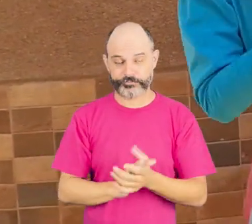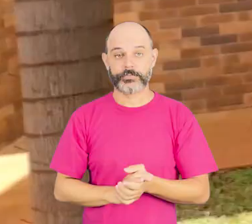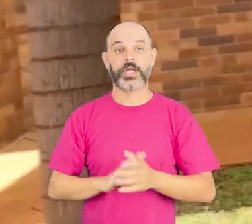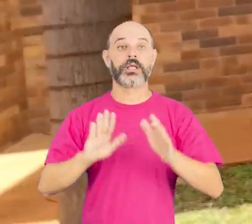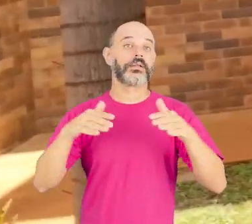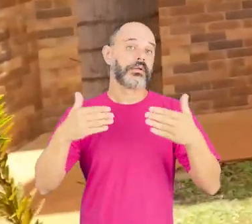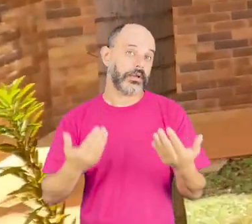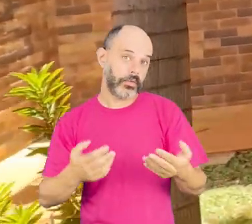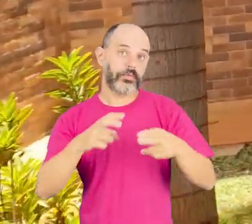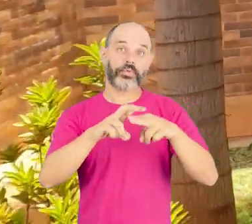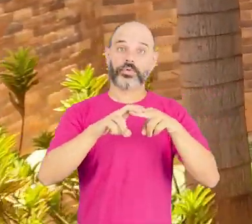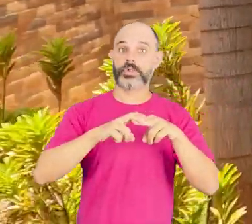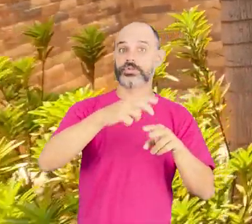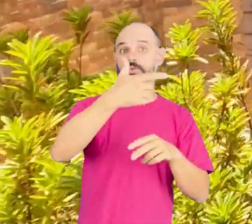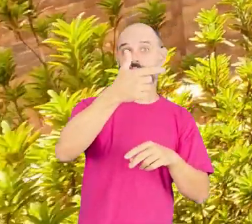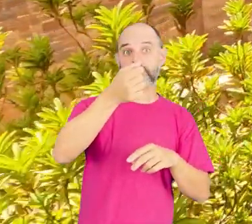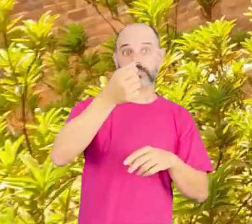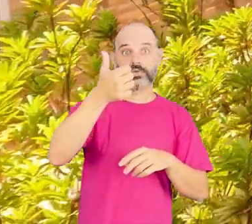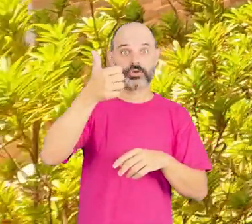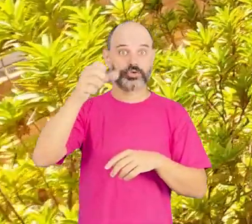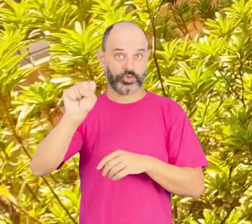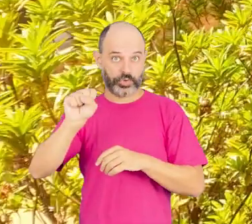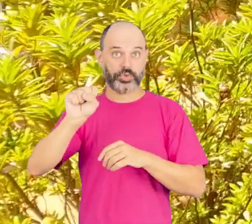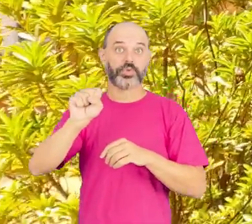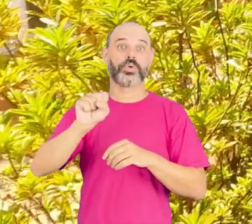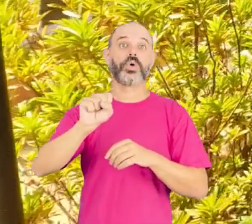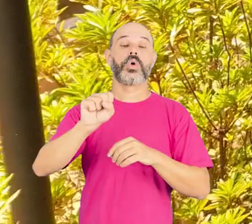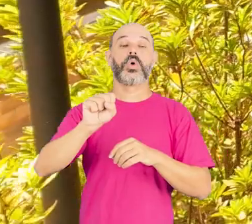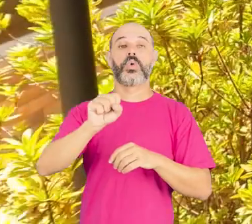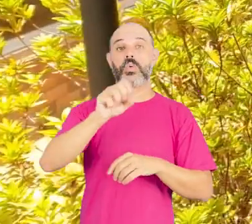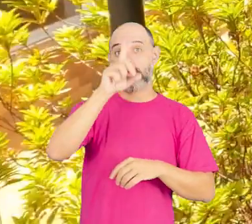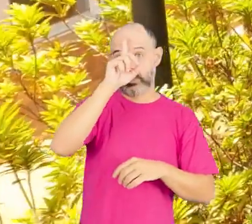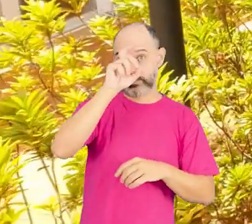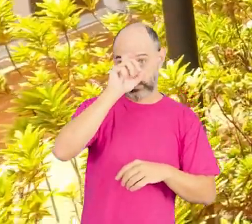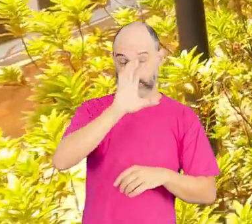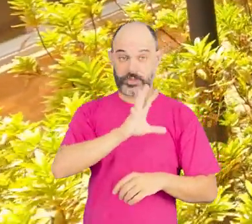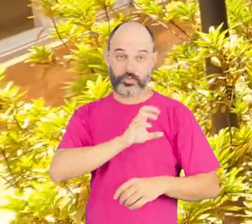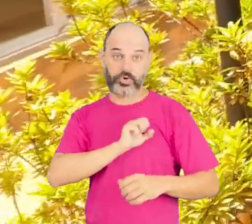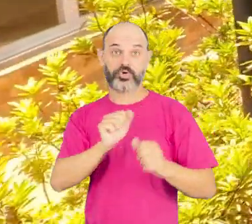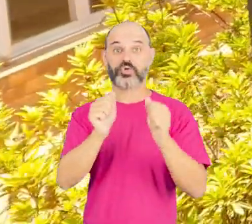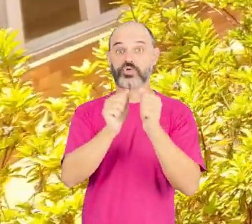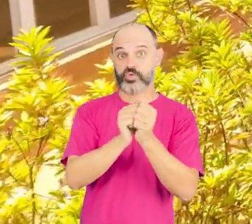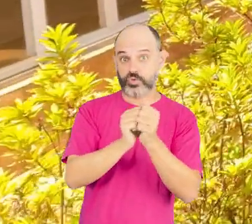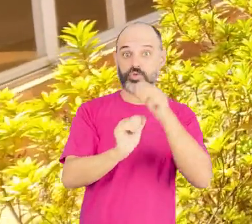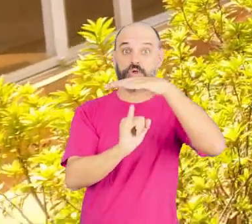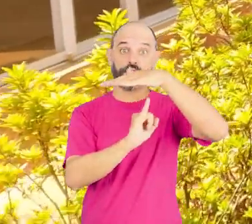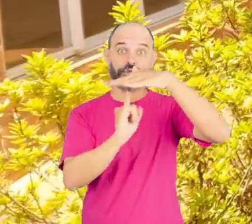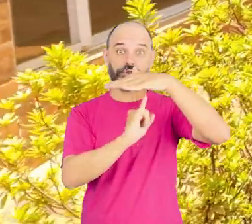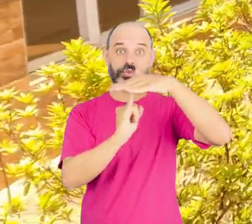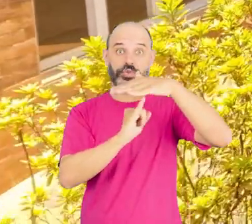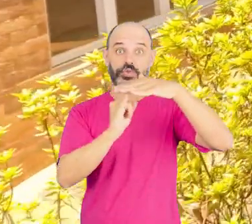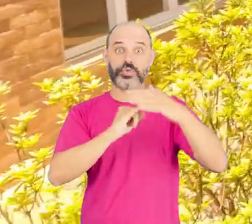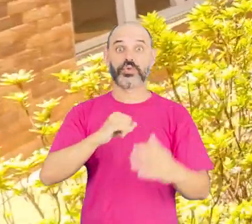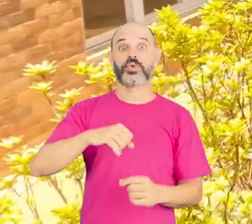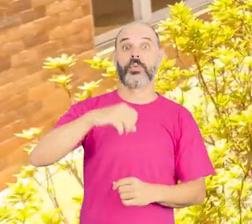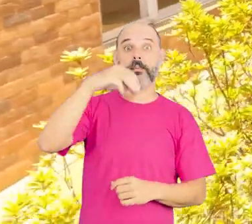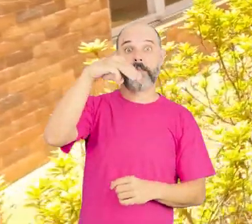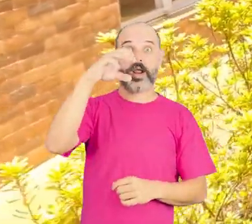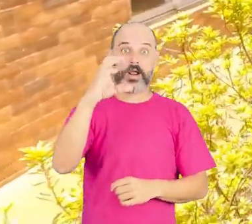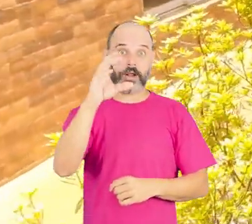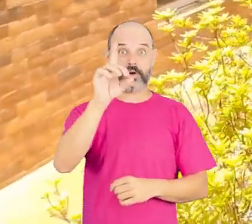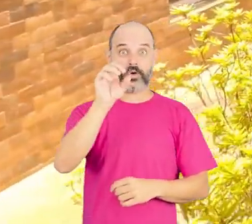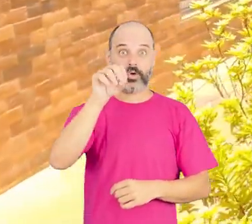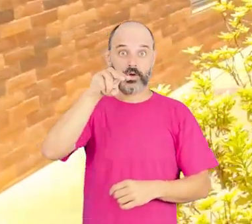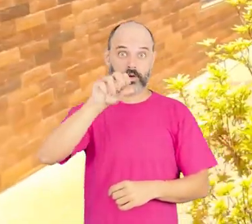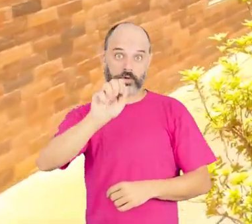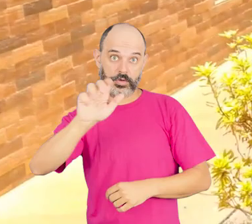Barretos. E por esse motivo, em 2018, o Hospital de Amor e o Instituto Ronald McDonald inauguraram o Lar de Amor, que é uma